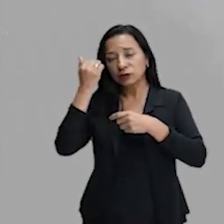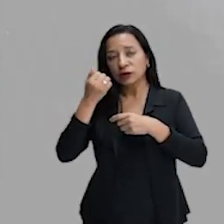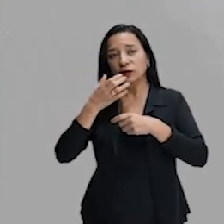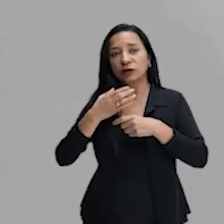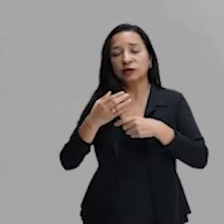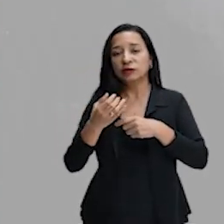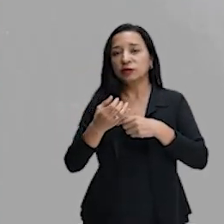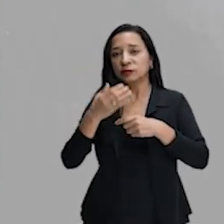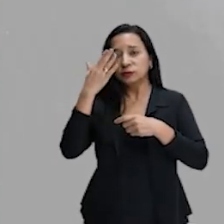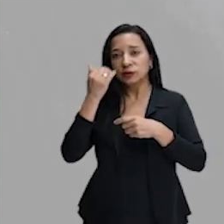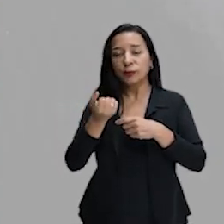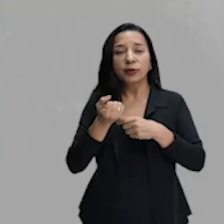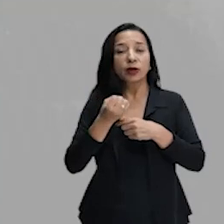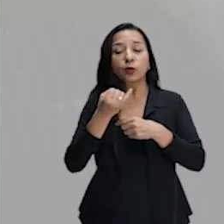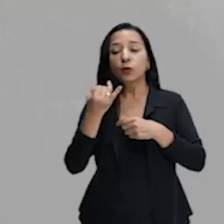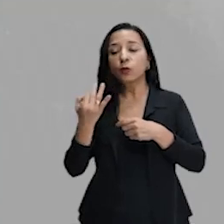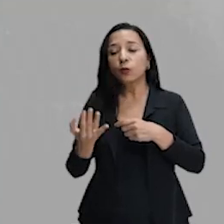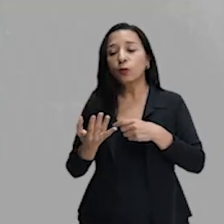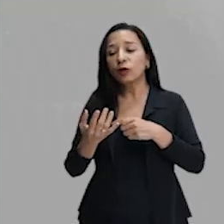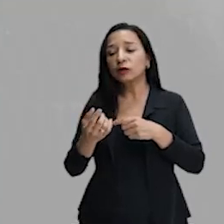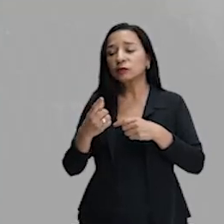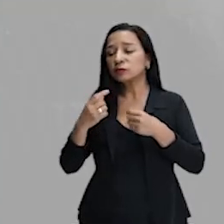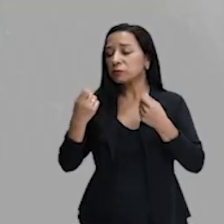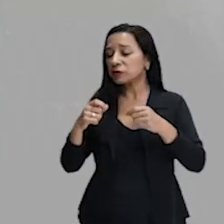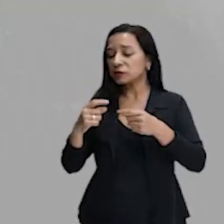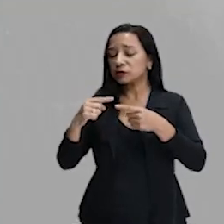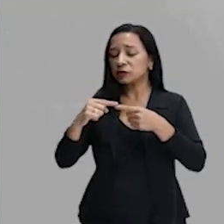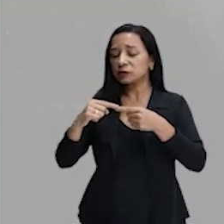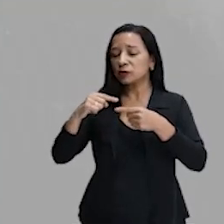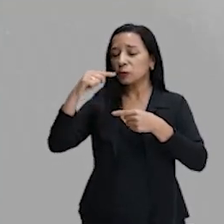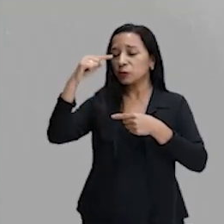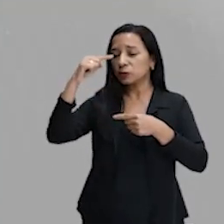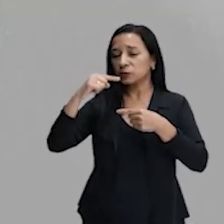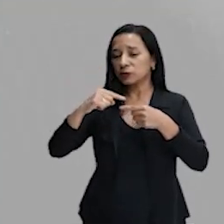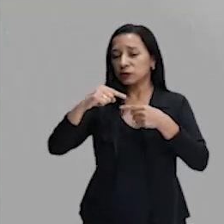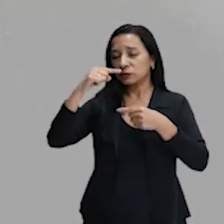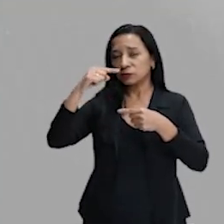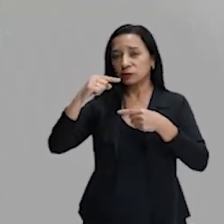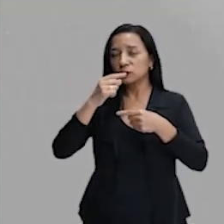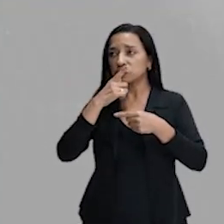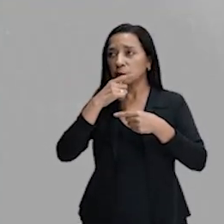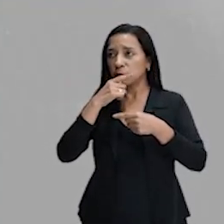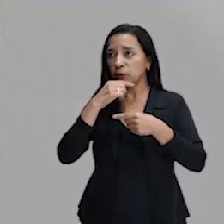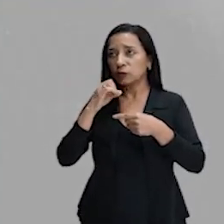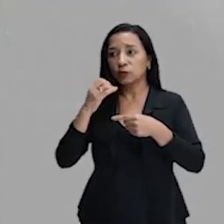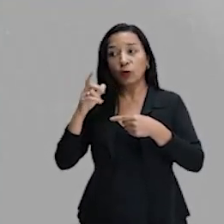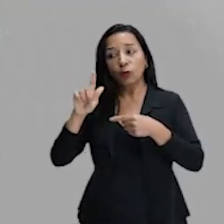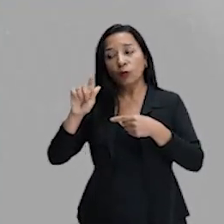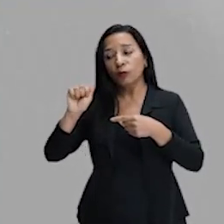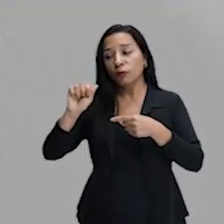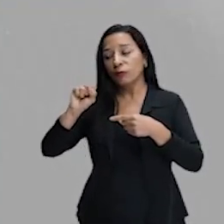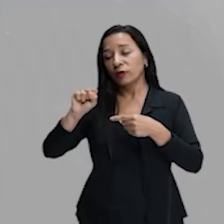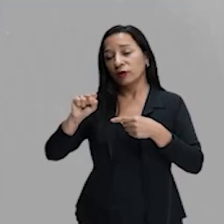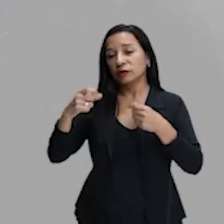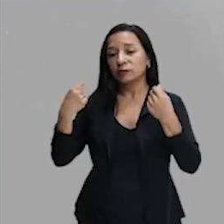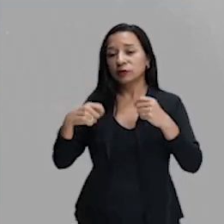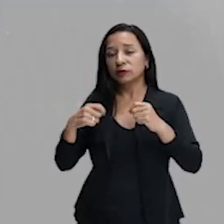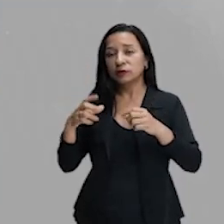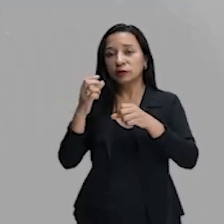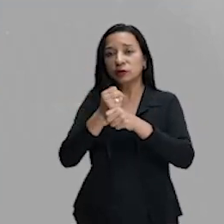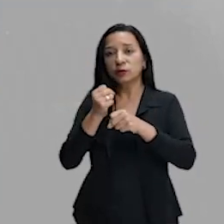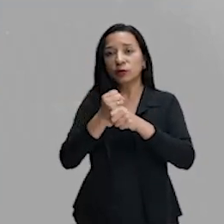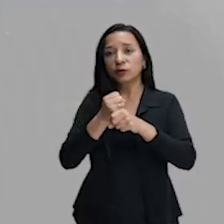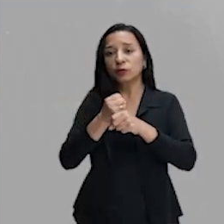ali comporta de um determinado líquido ou determinado gás ou qualquer outra coisa eu preciso calcular a sua capacidade